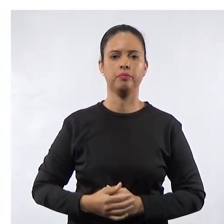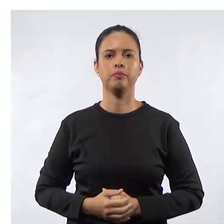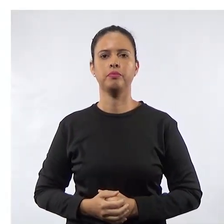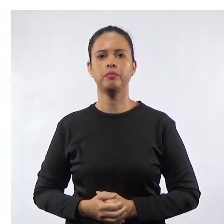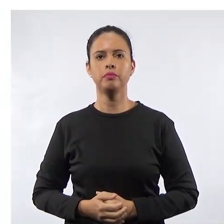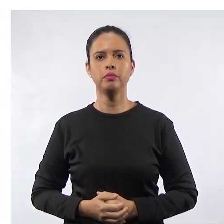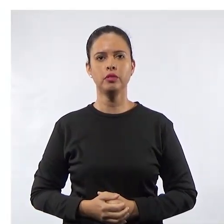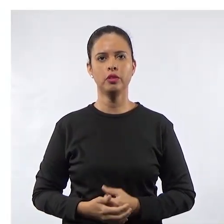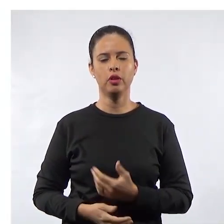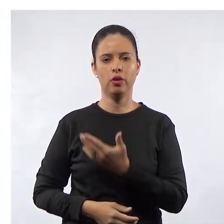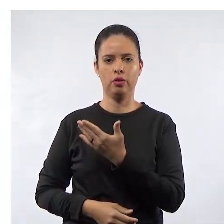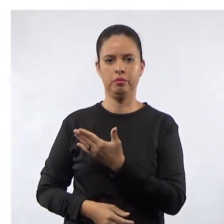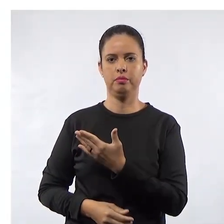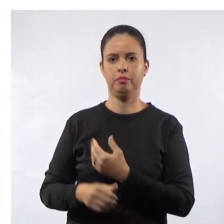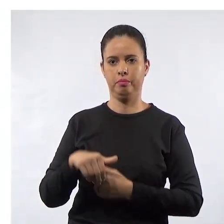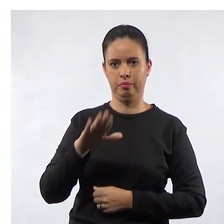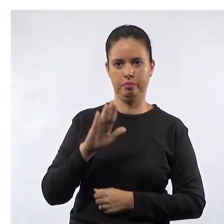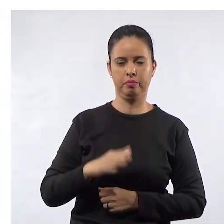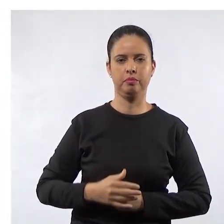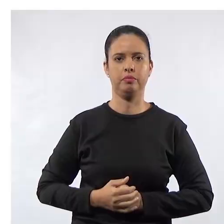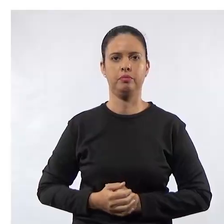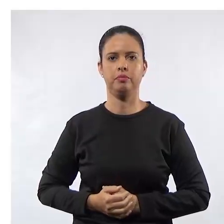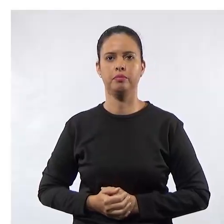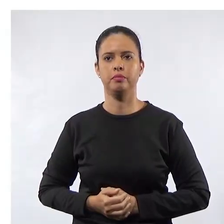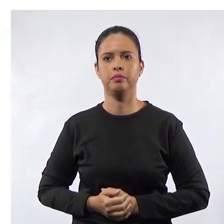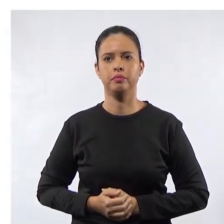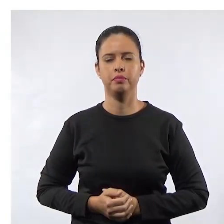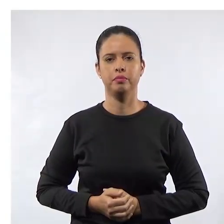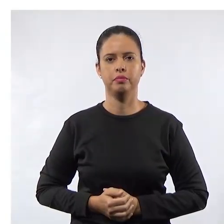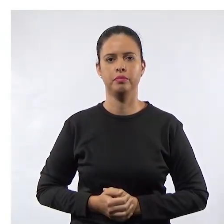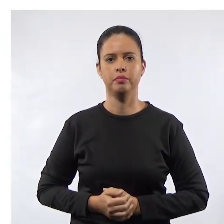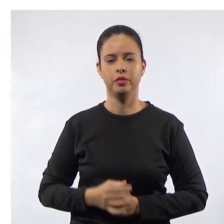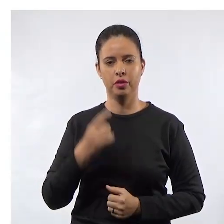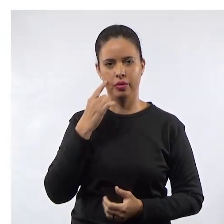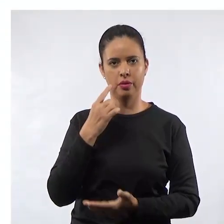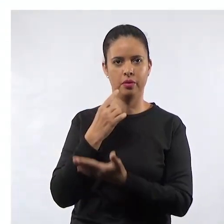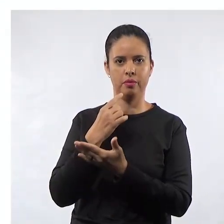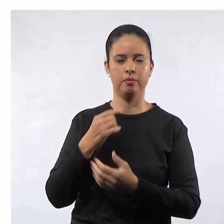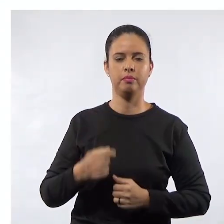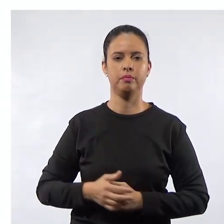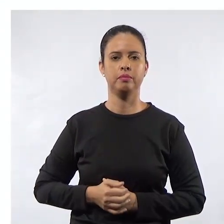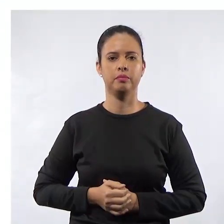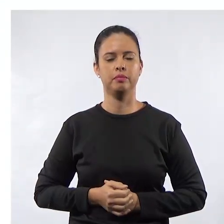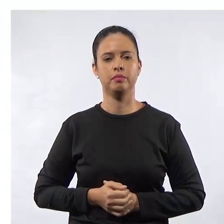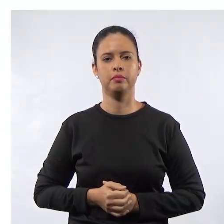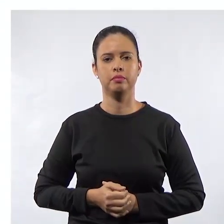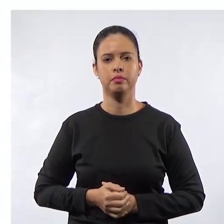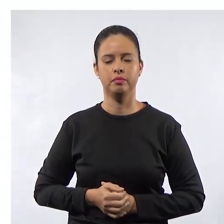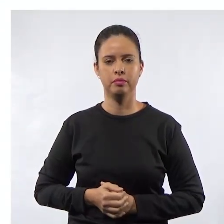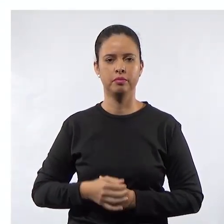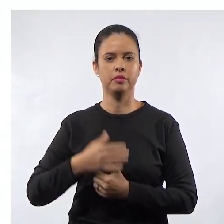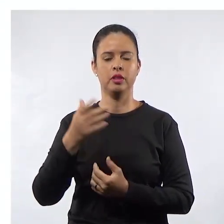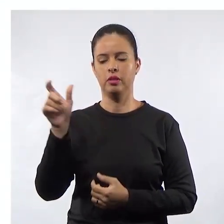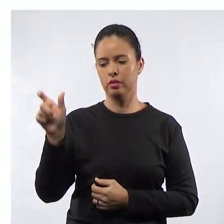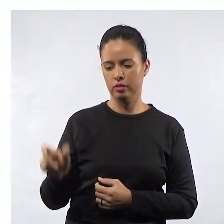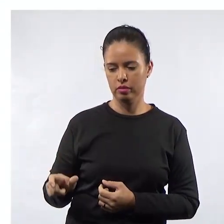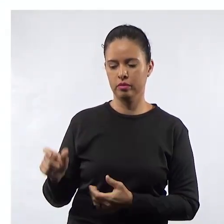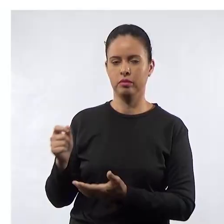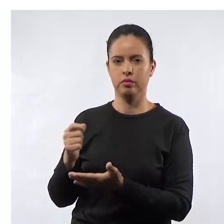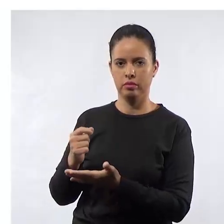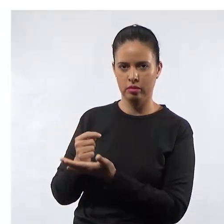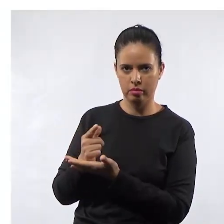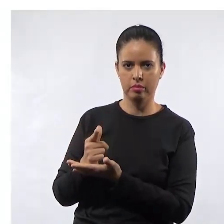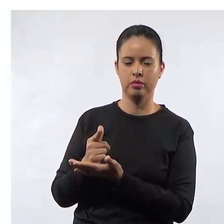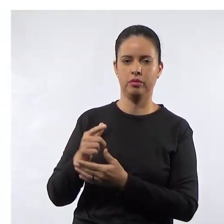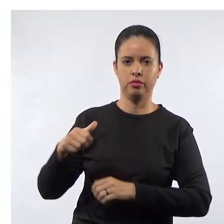tenho mais informações, olha só. Tá aqui o exemplo do ferro de passar roupas, olha só. Determinado consumidor compra um